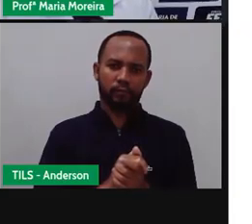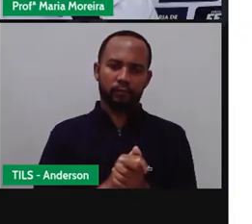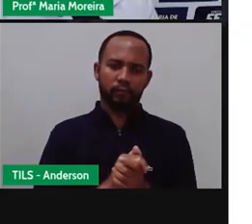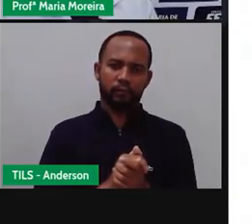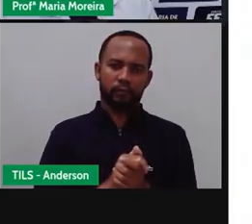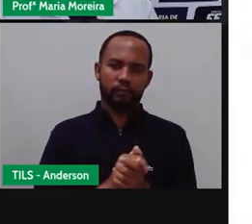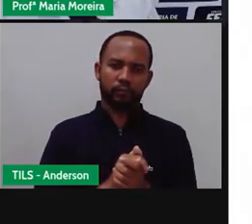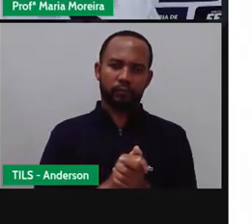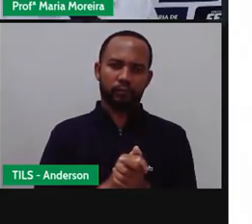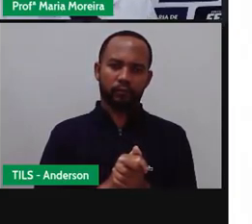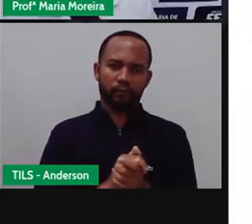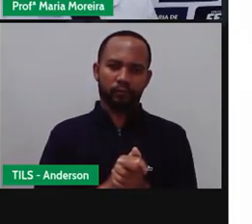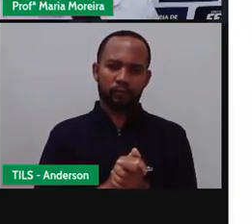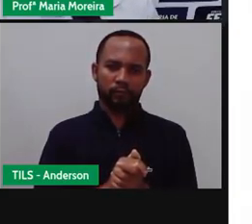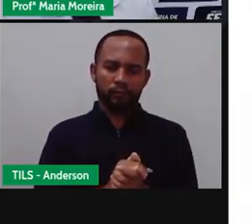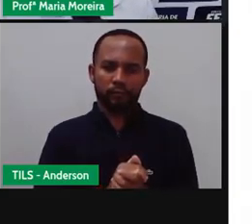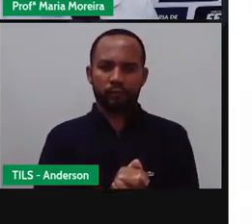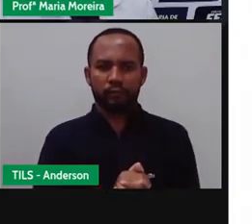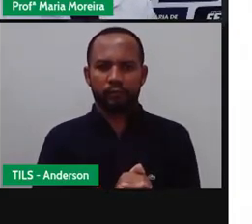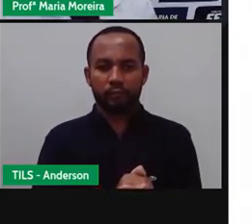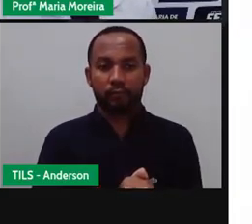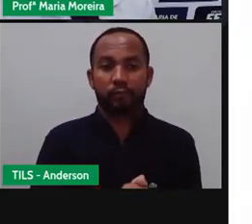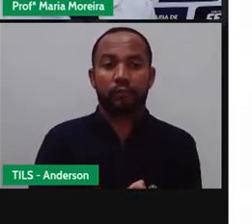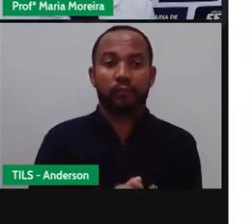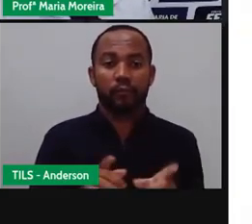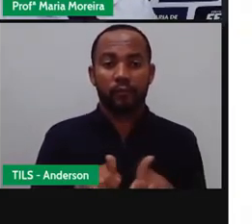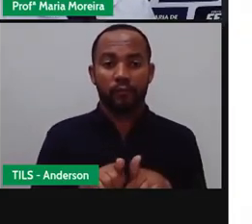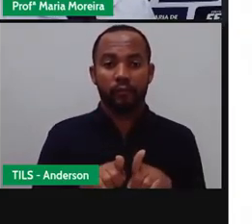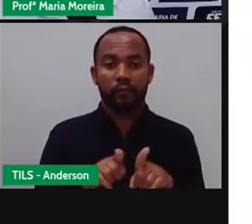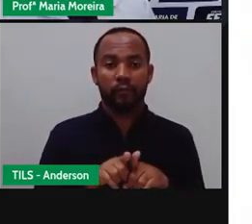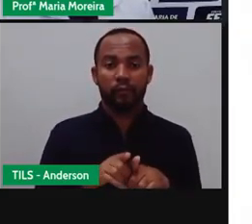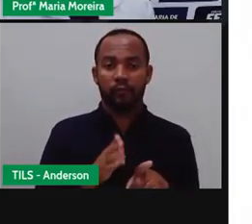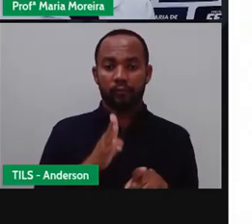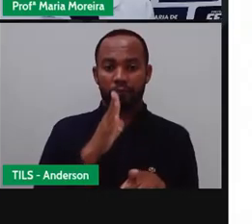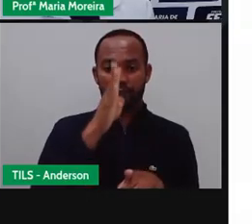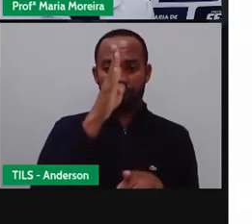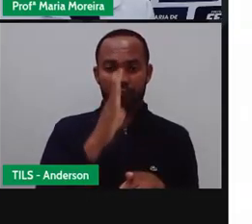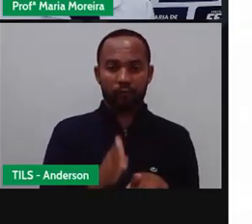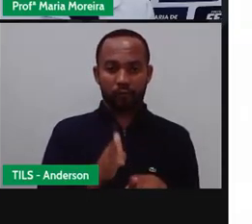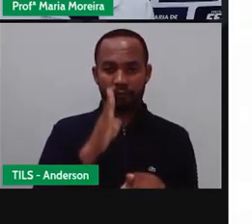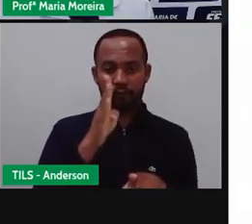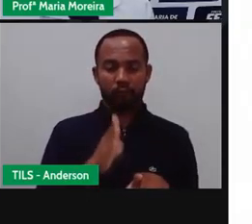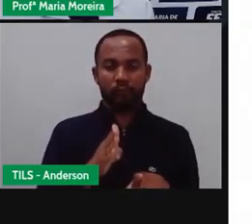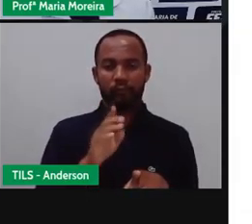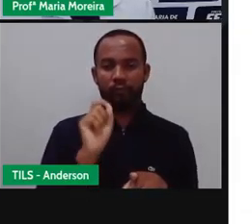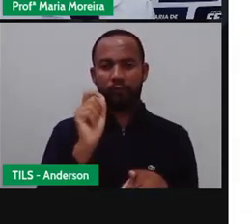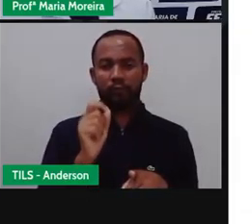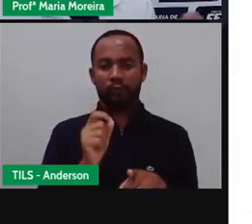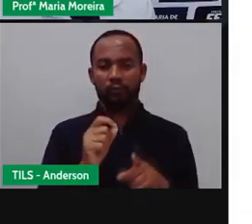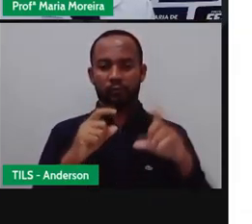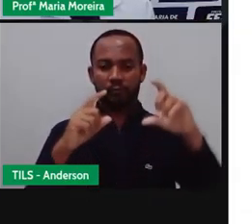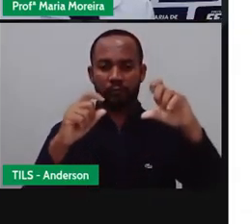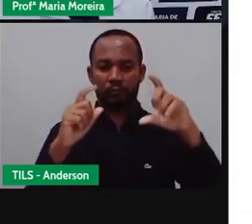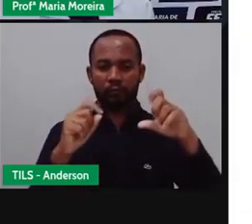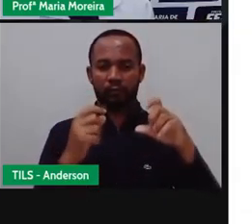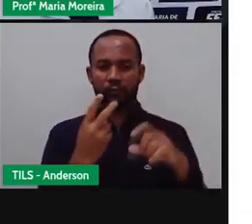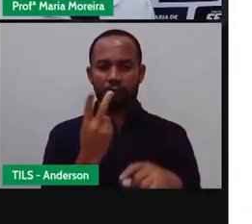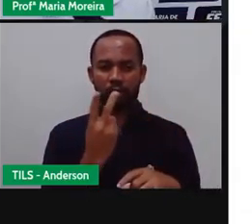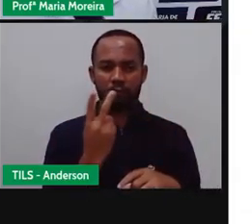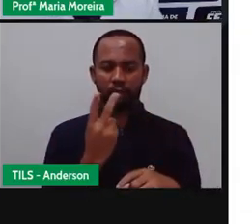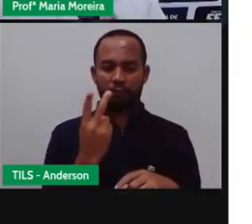Bom, se traçarmos uma linha reta dividindo ao meio uma figura e as duas partes,